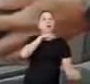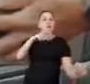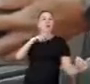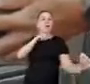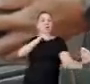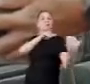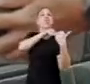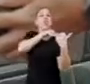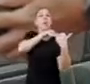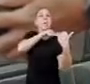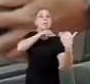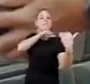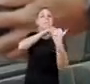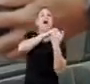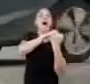e me pegou de frente.